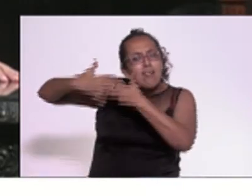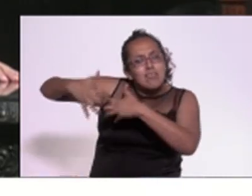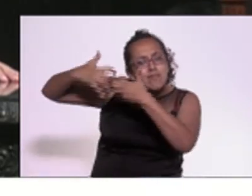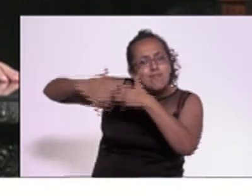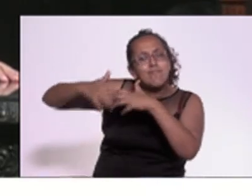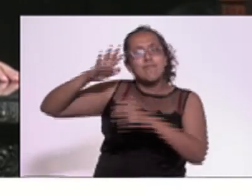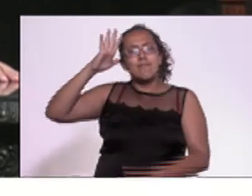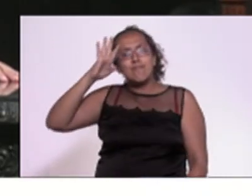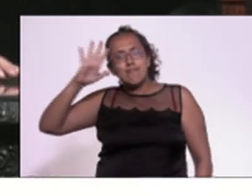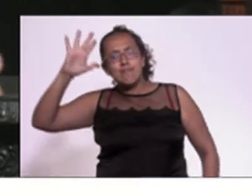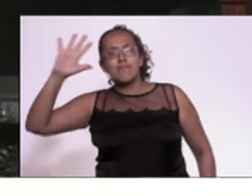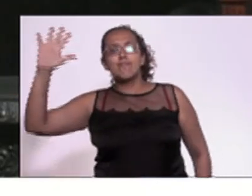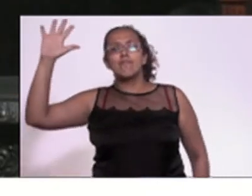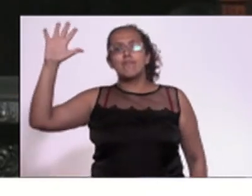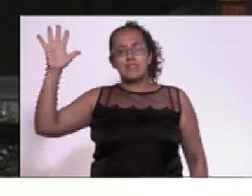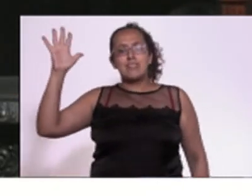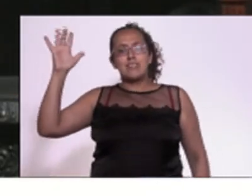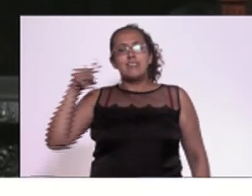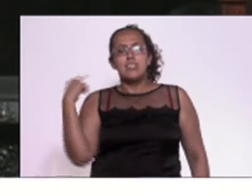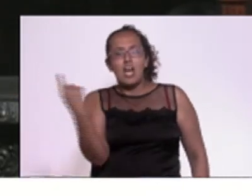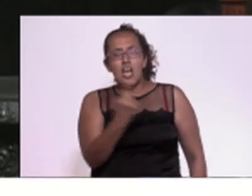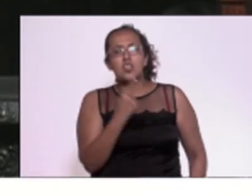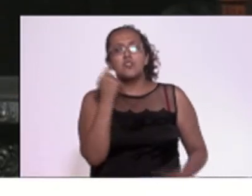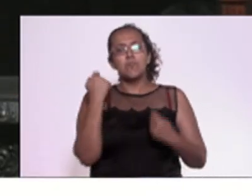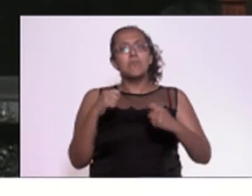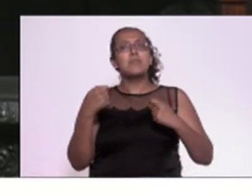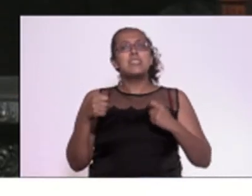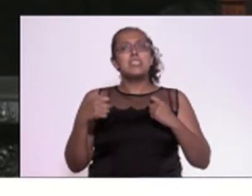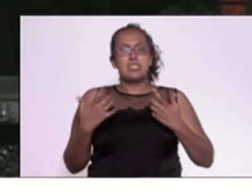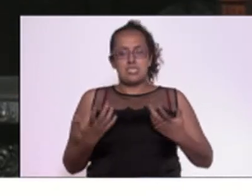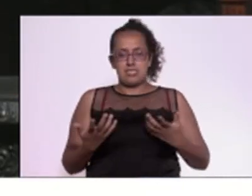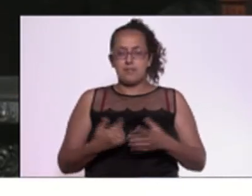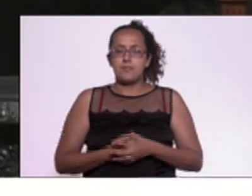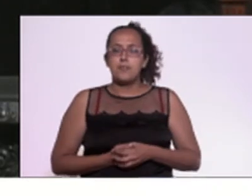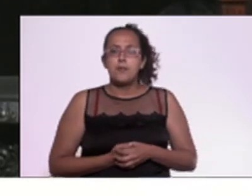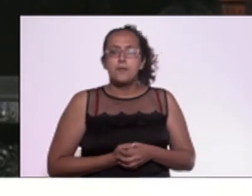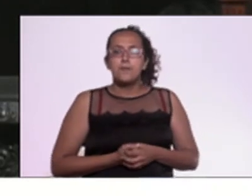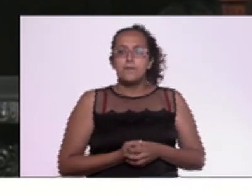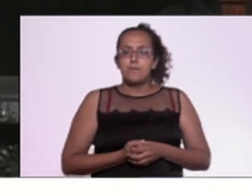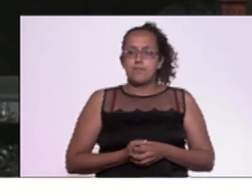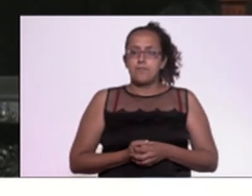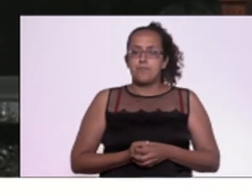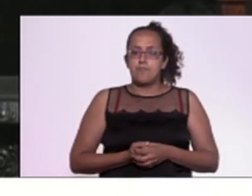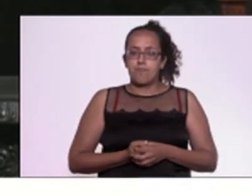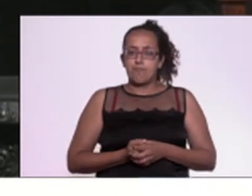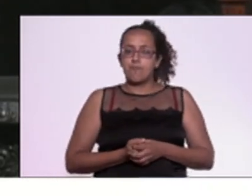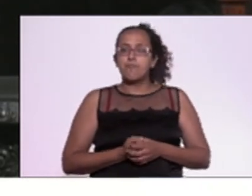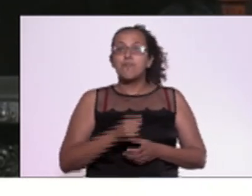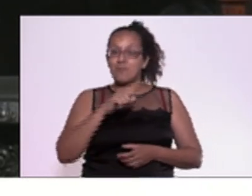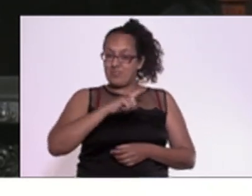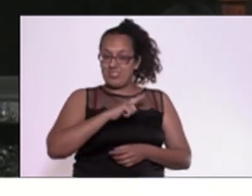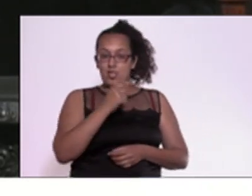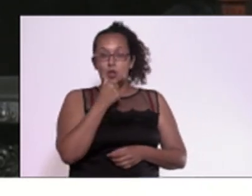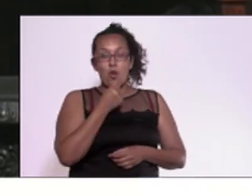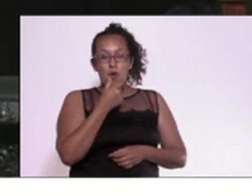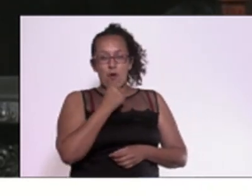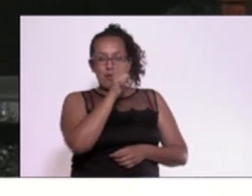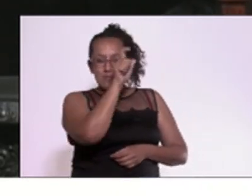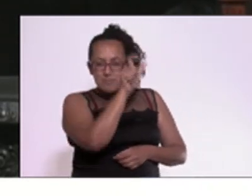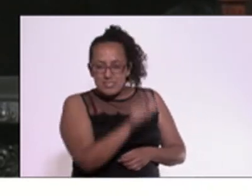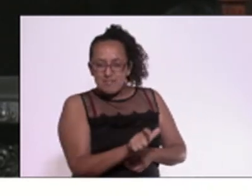Posteriormente, Medeiros voltou à Zona Norte do Rio e percebeu um deserto cultural na região que morava. Apesar